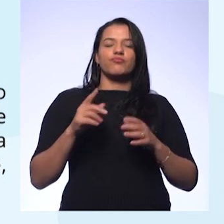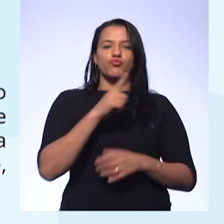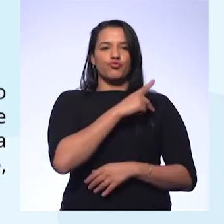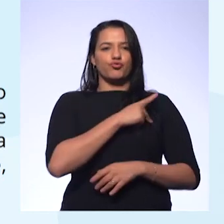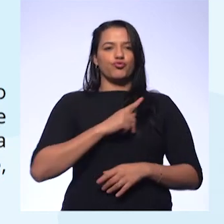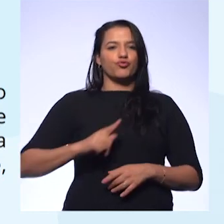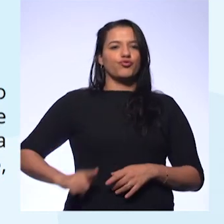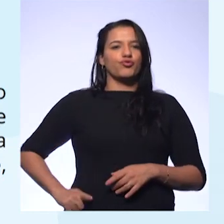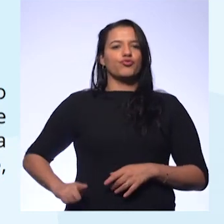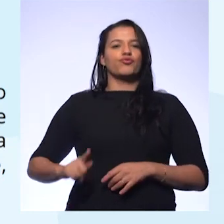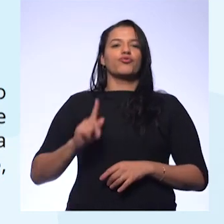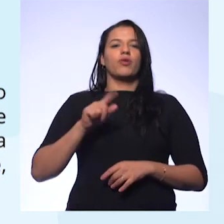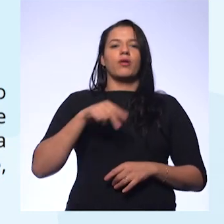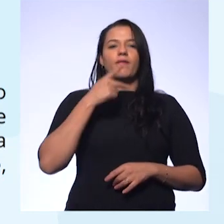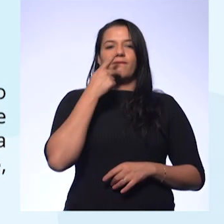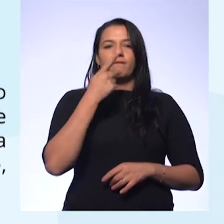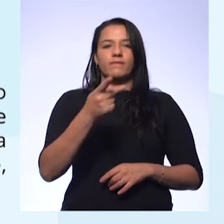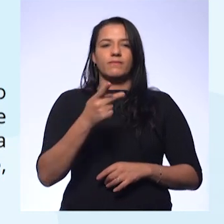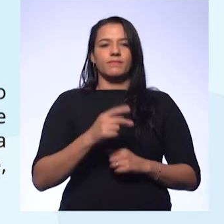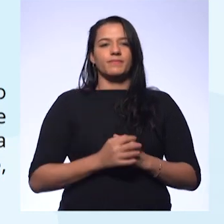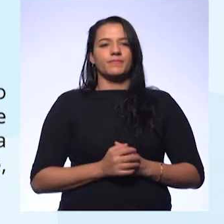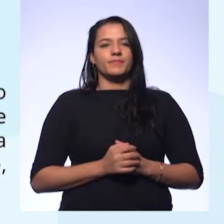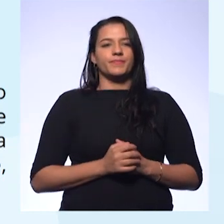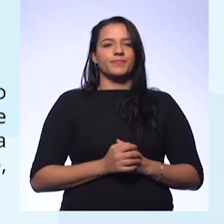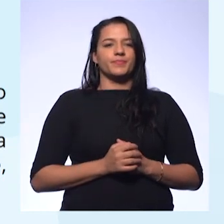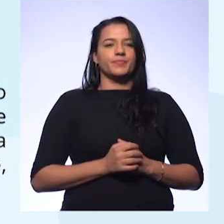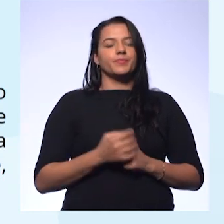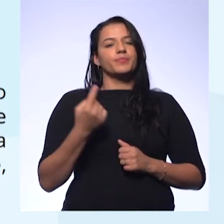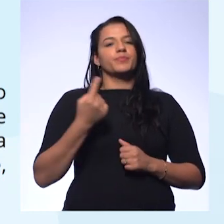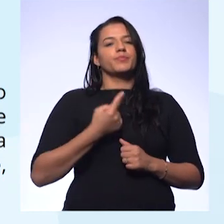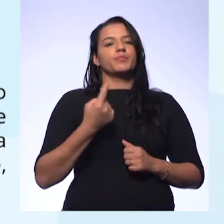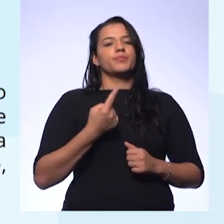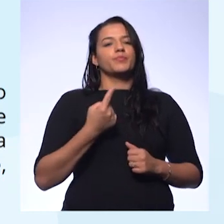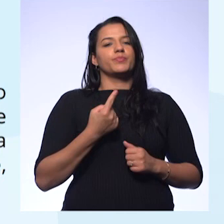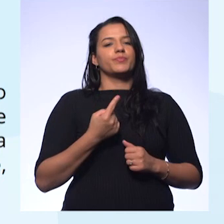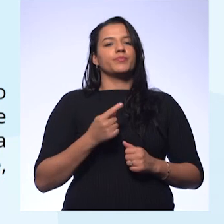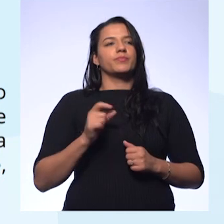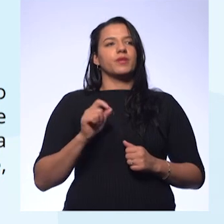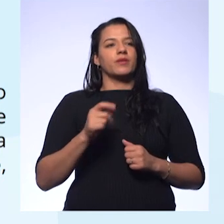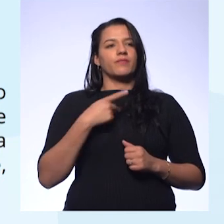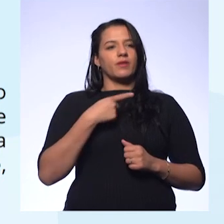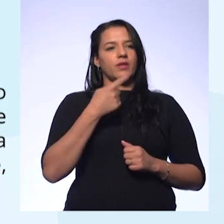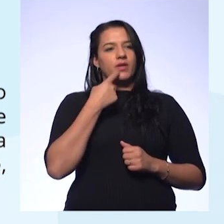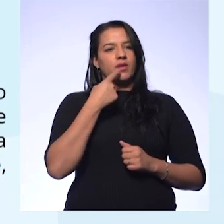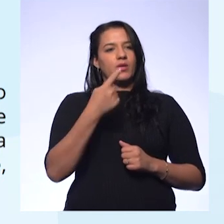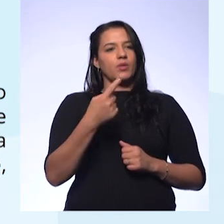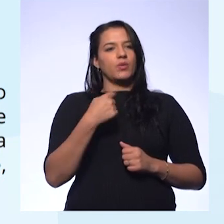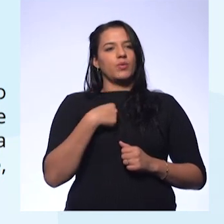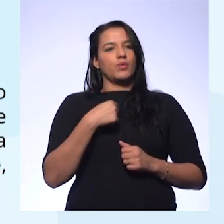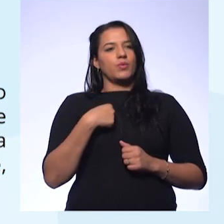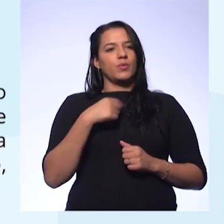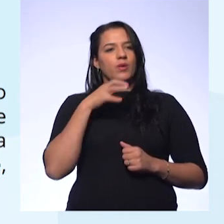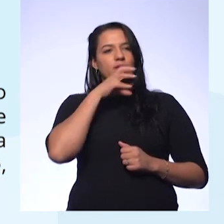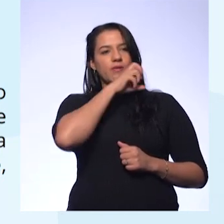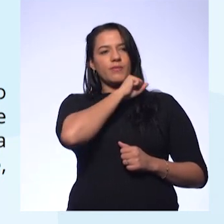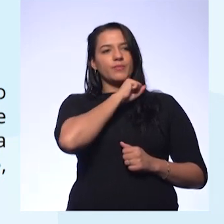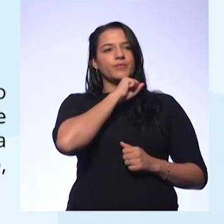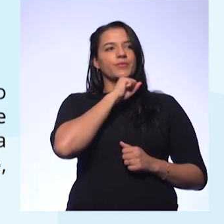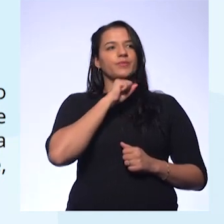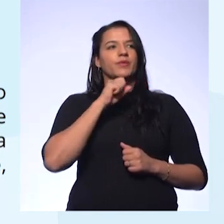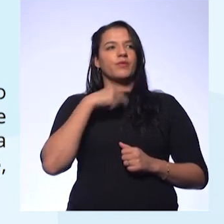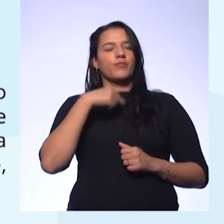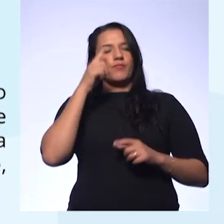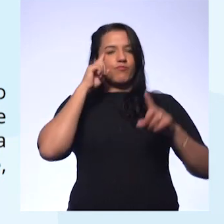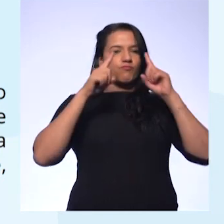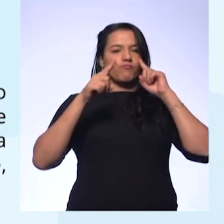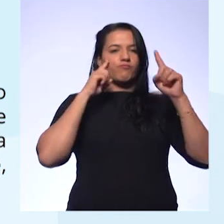na permanência dele no poder. Então, olha só, primeira coisa, Getúlio Vargas, nesse momento provisório, vou governar por